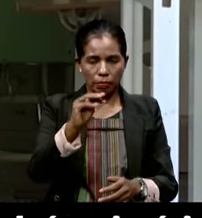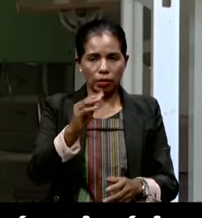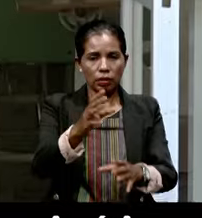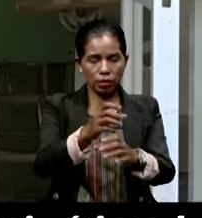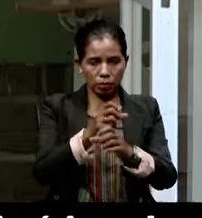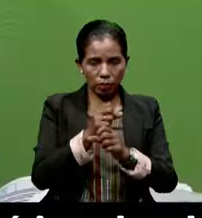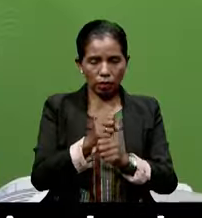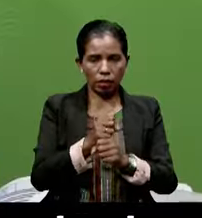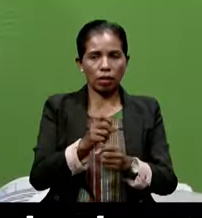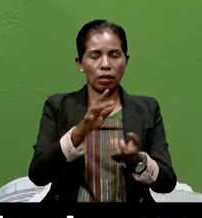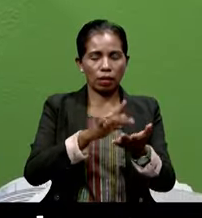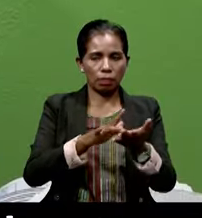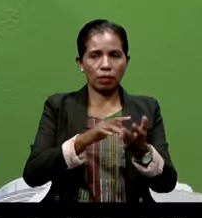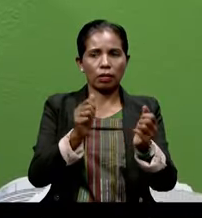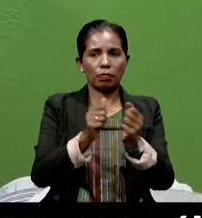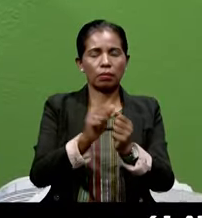hamutuk